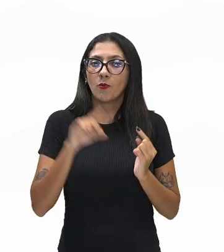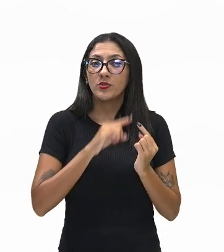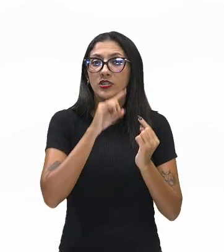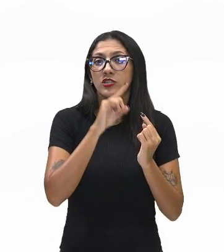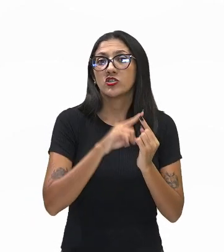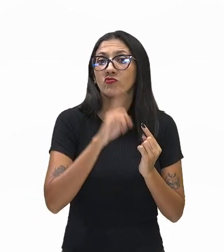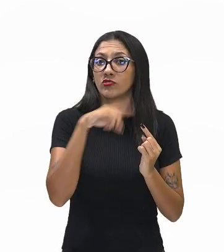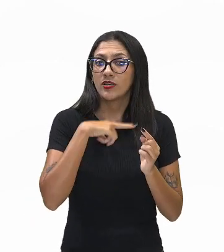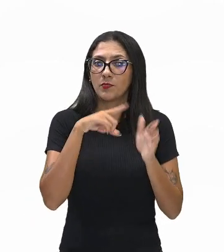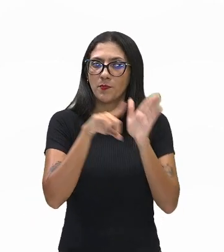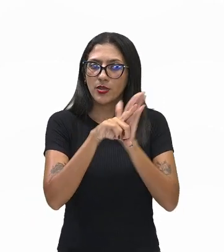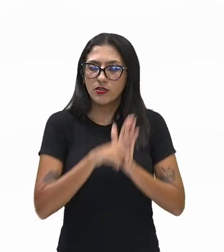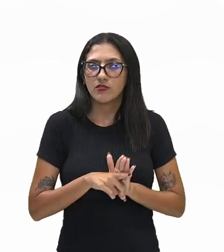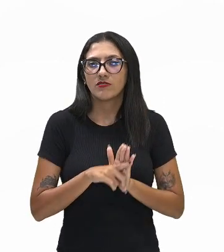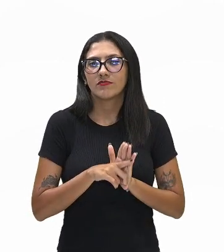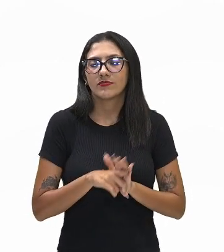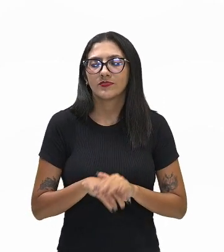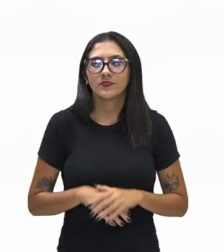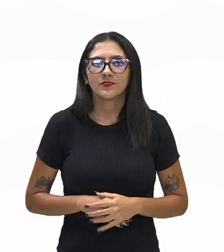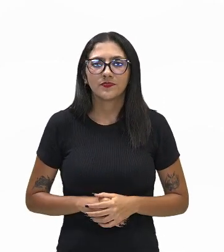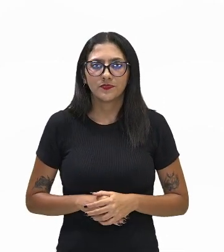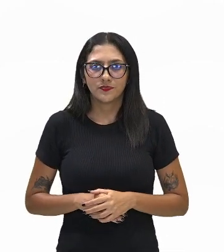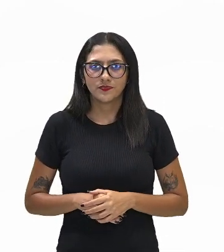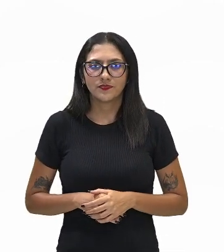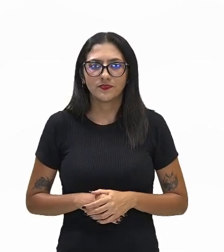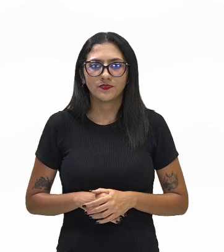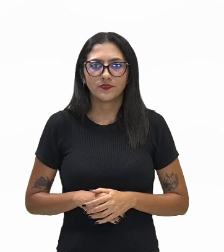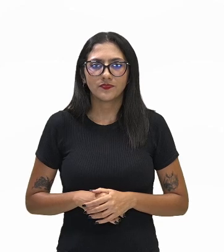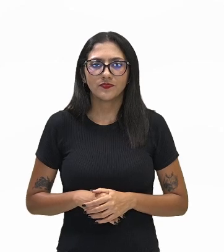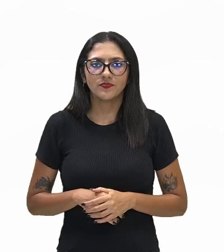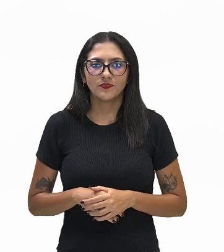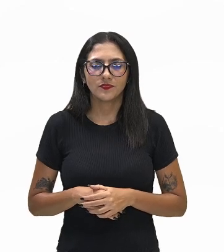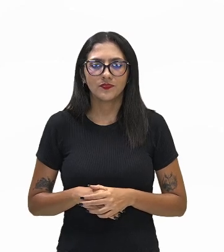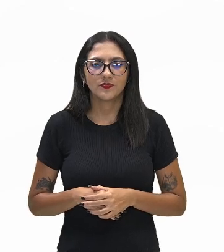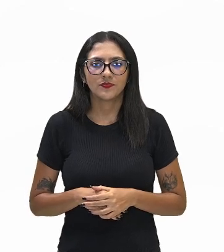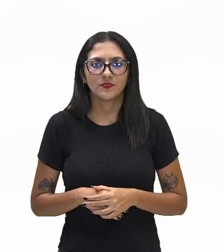pesquisa. E quais são?